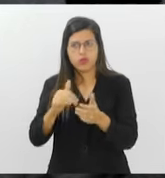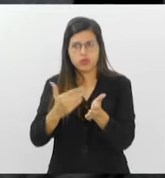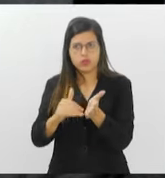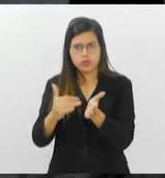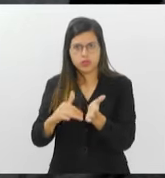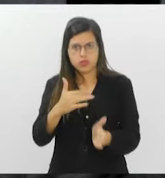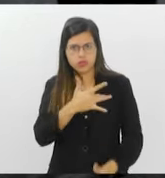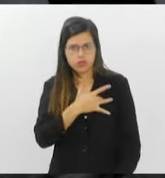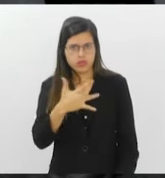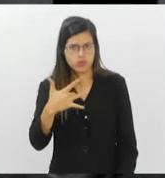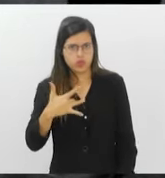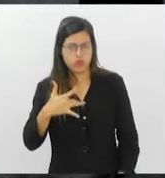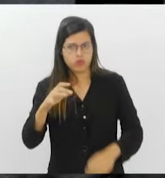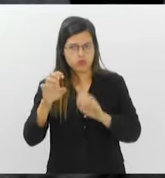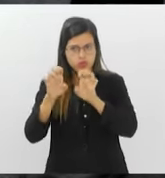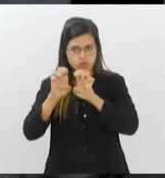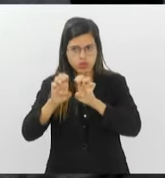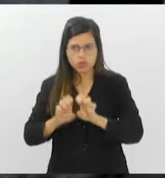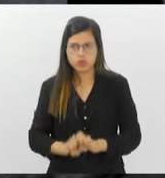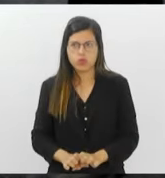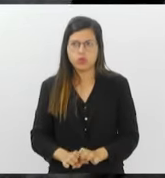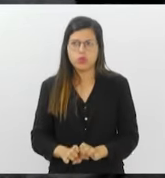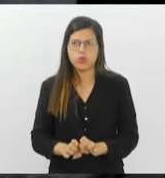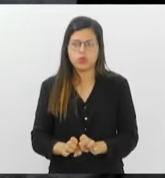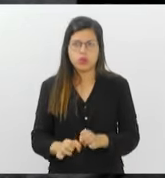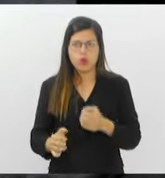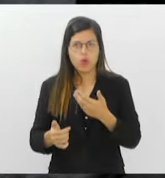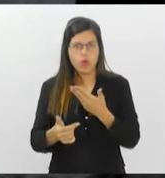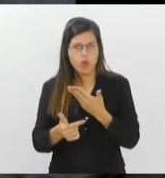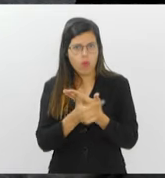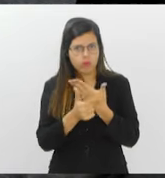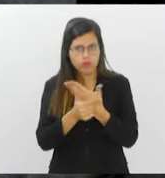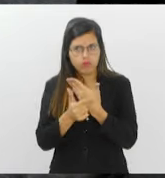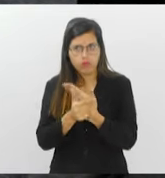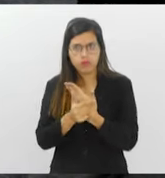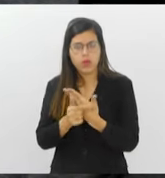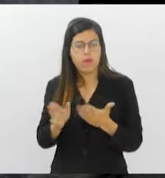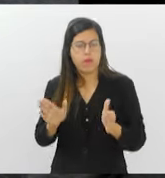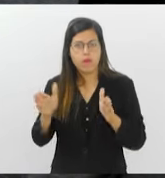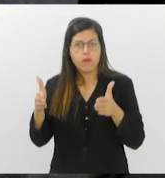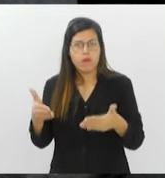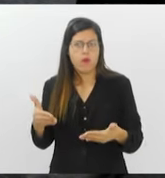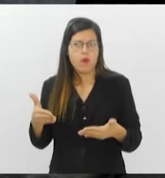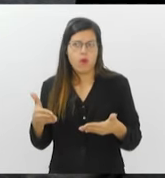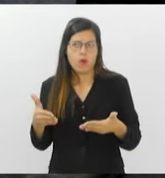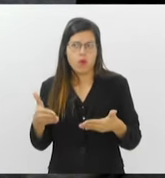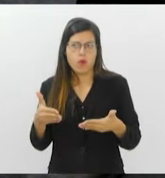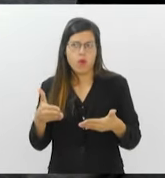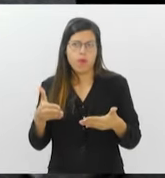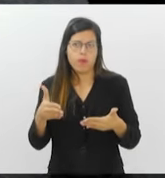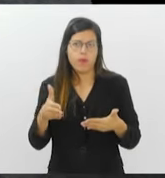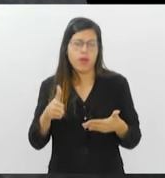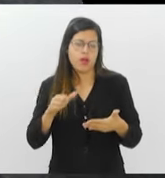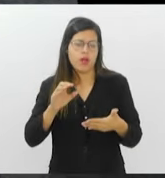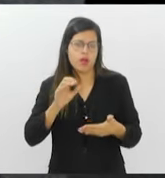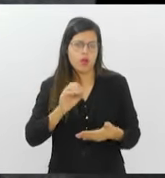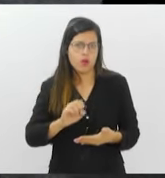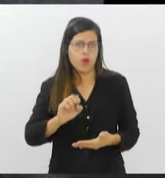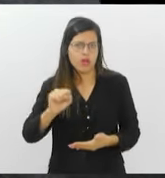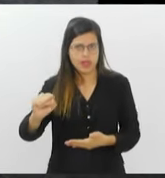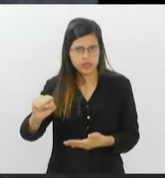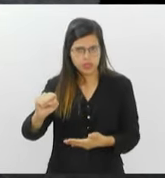reestruturada exatamente com cargos específicos para a OES. Eu sinto muita falta de um diálogo